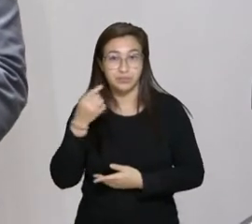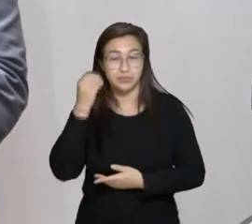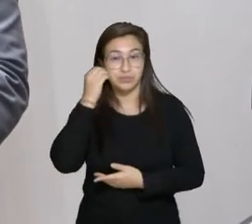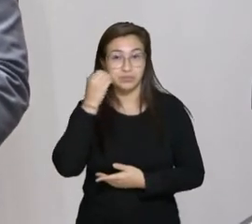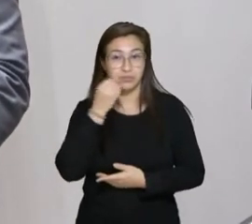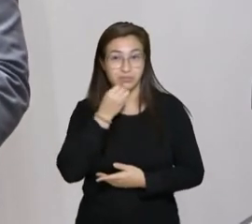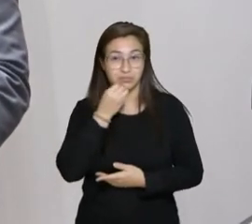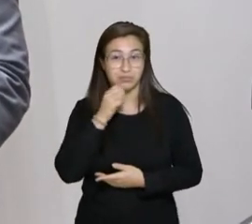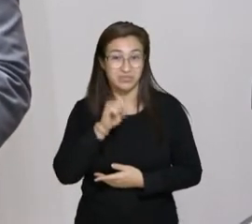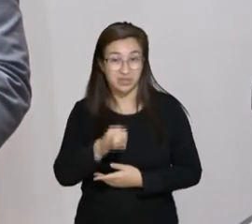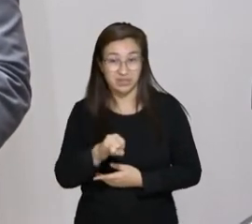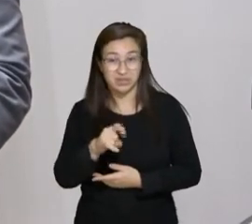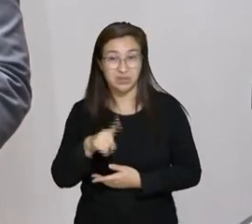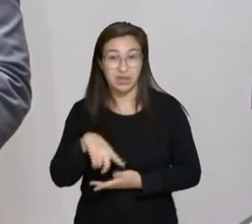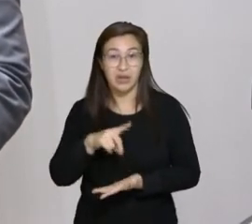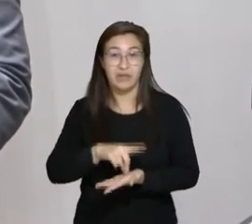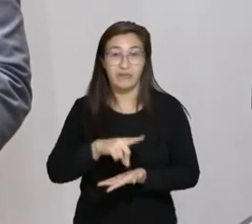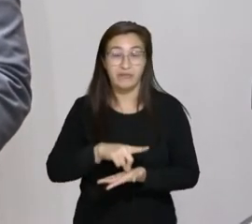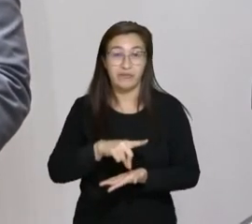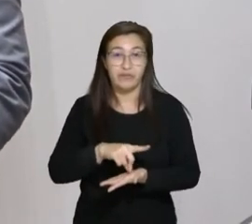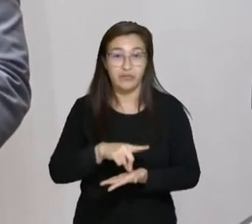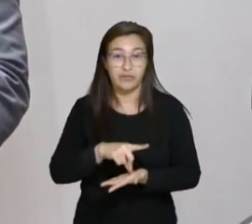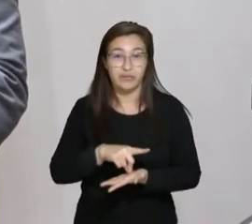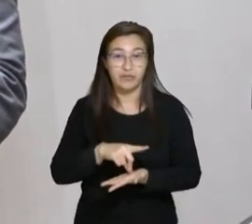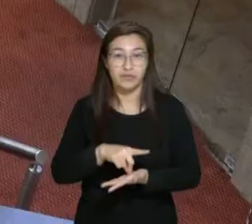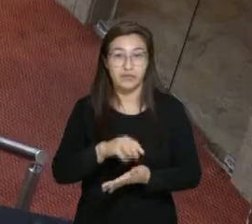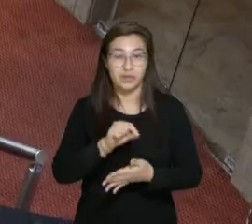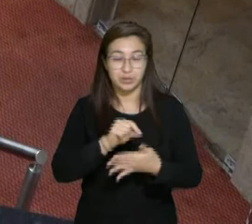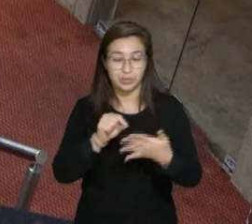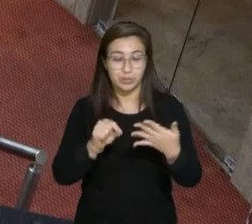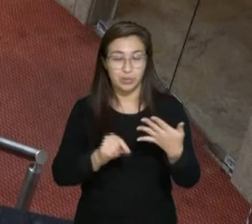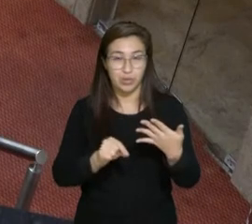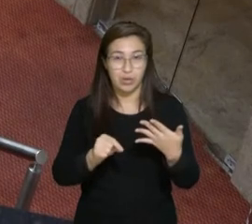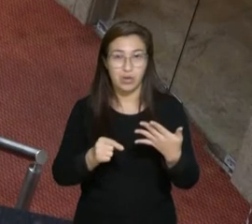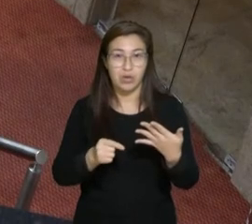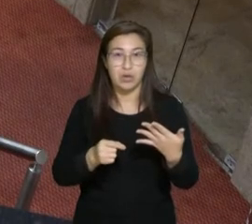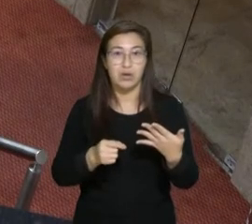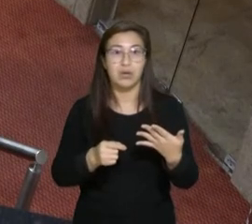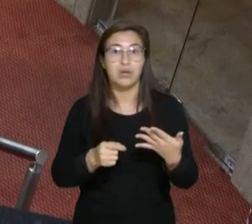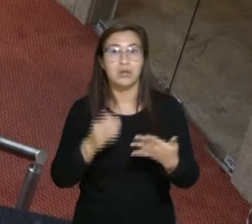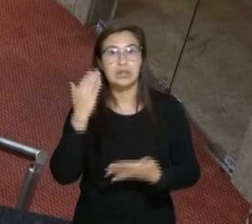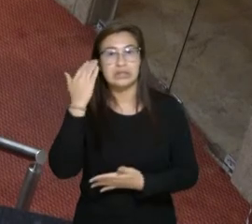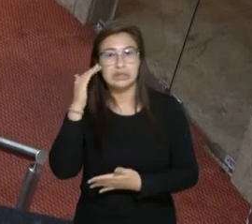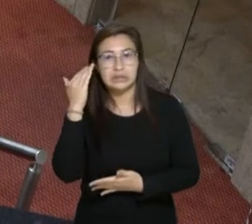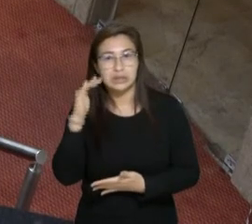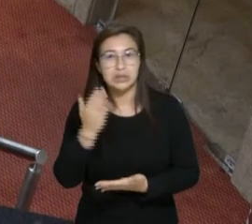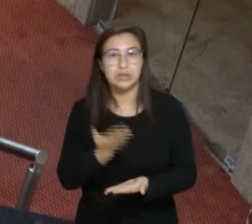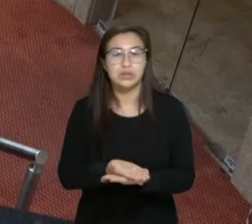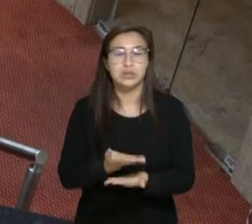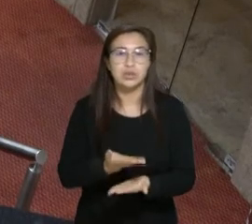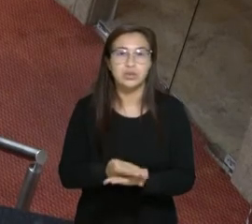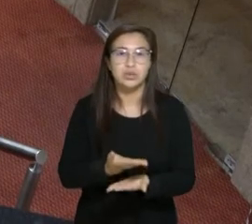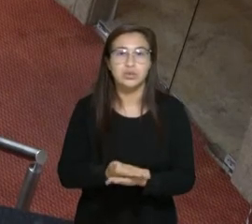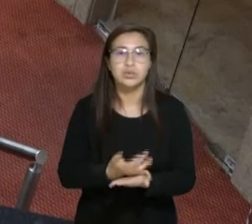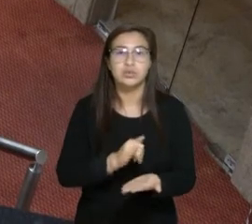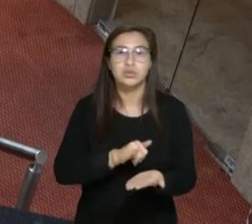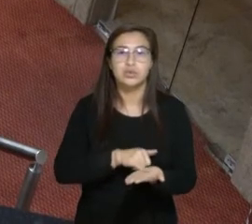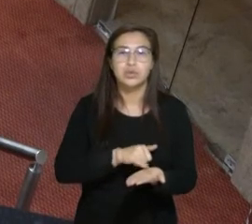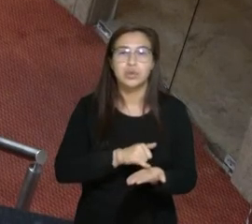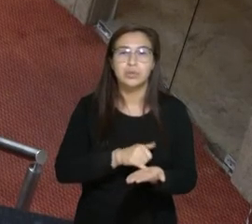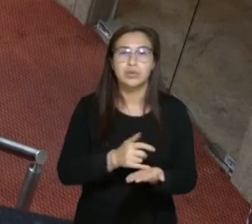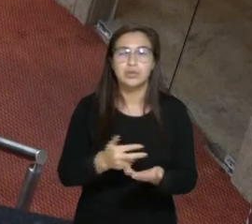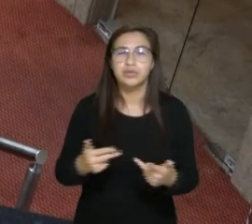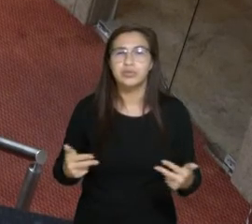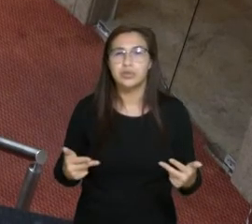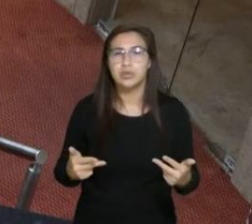Vicente Nery se fosse pelos verdadeiros motivos pelos de Réu que realmente quem entende de quem estuda sobre tributação se fosse o